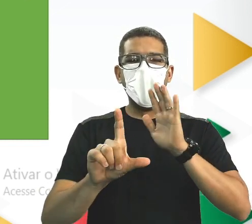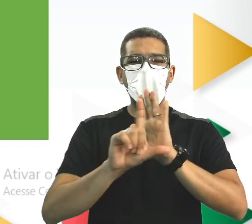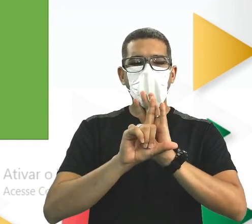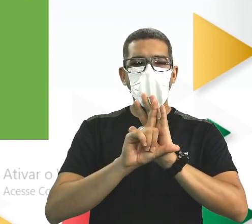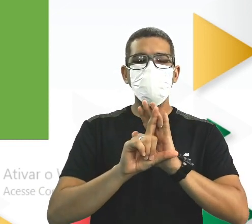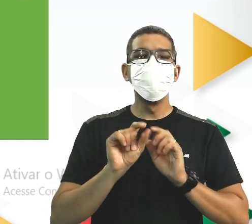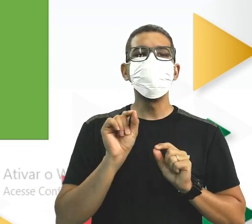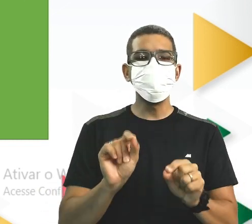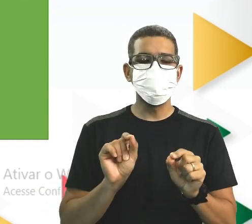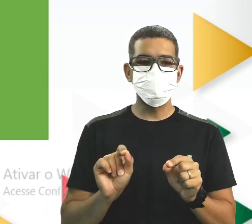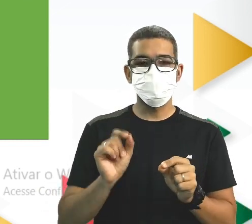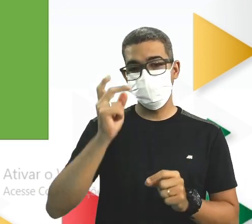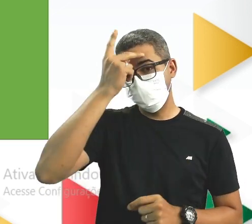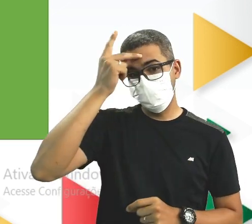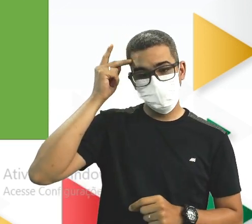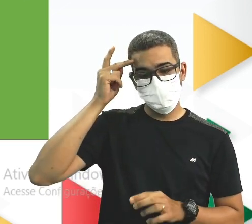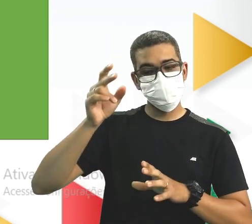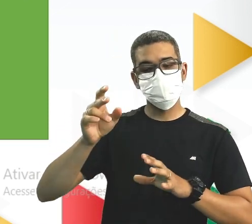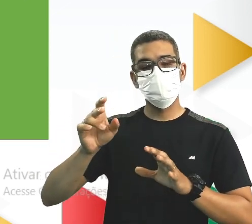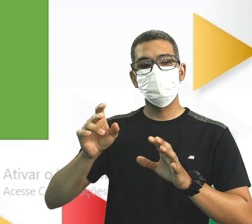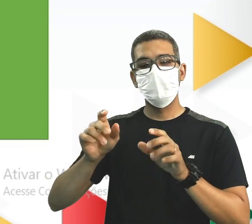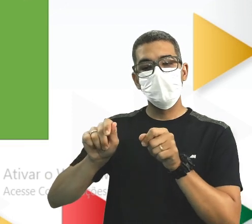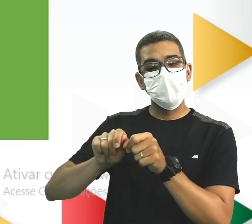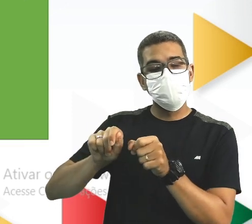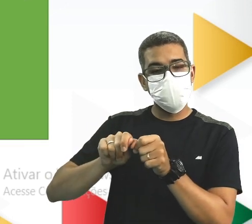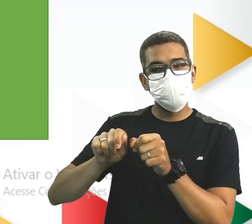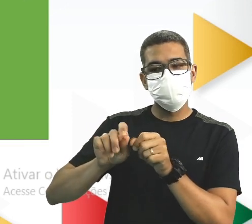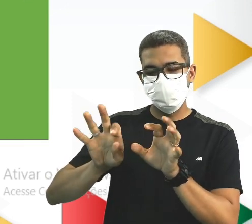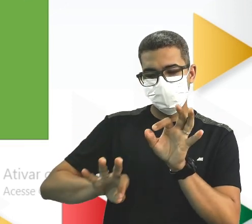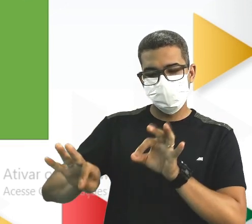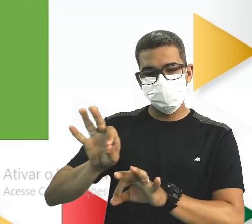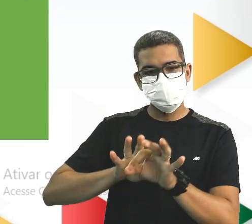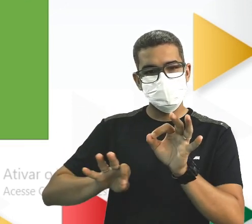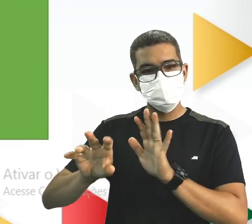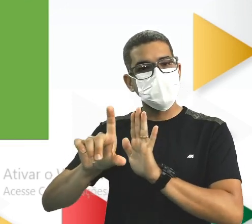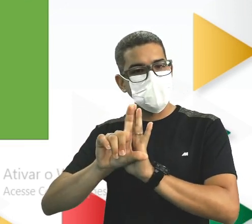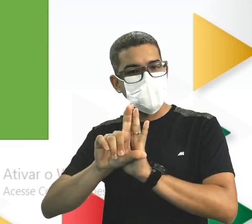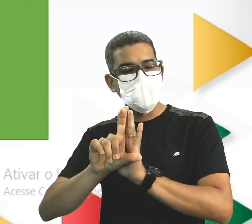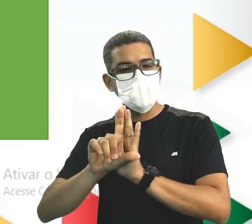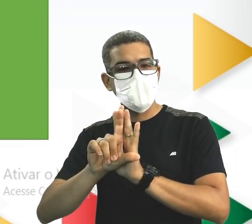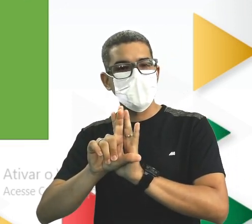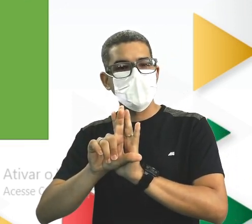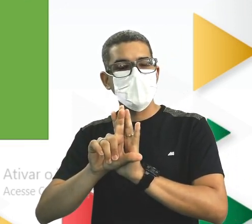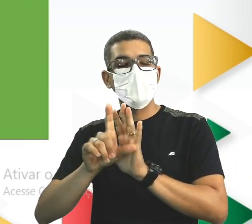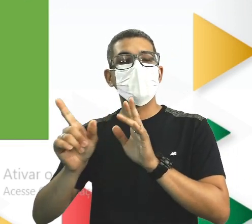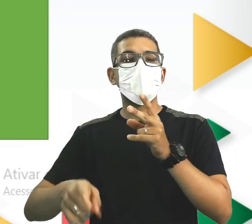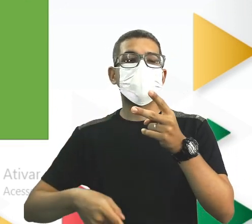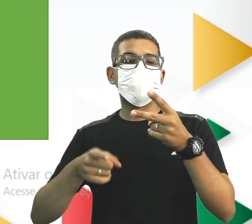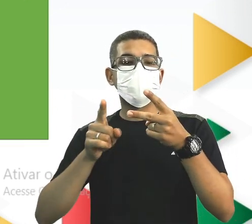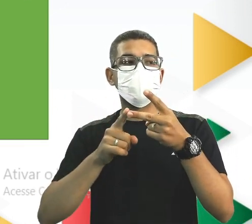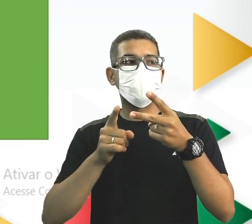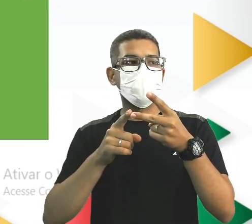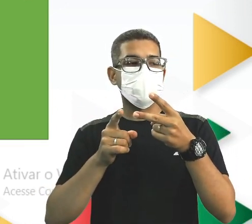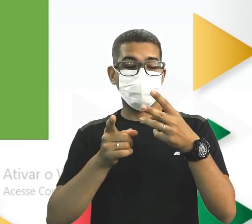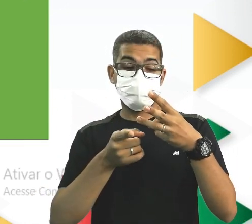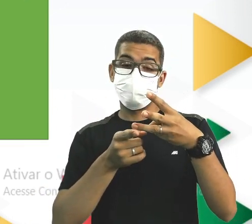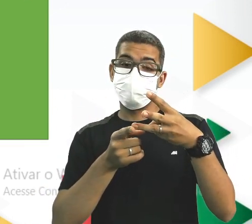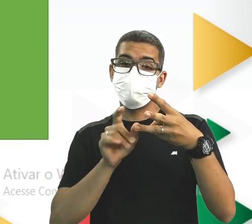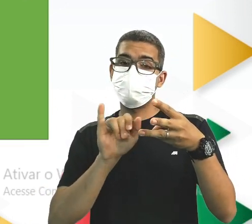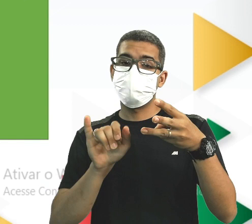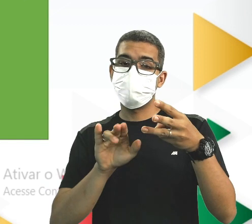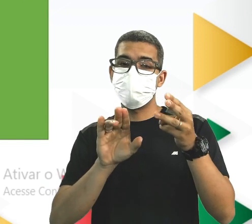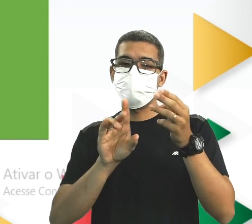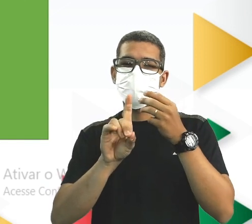são pessoas que vão elaborar as leis. O que é o judiciário? São os juízes que vão aplicar essas